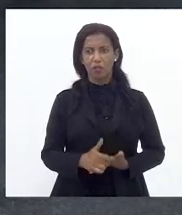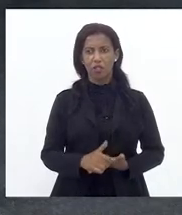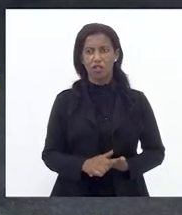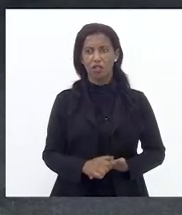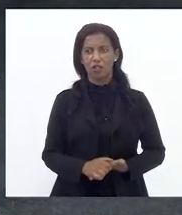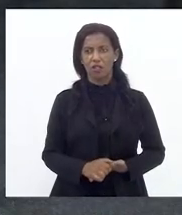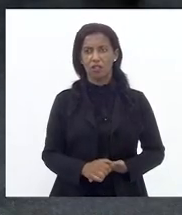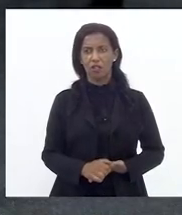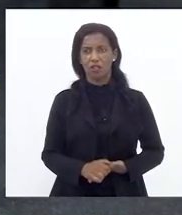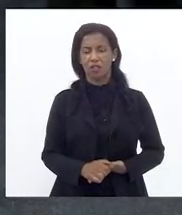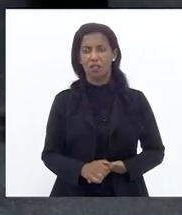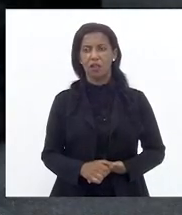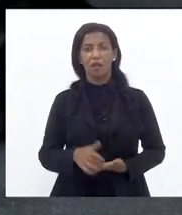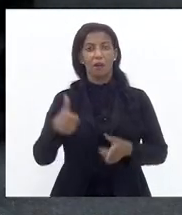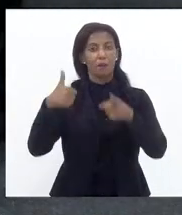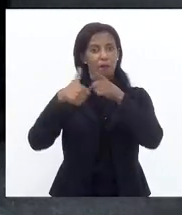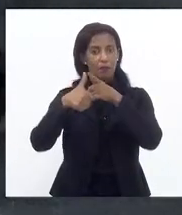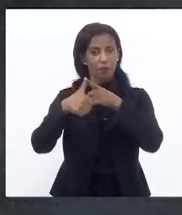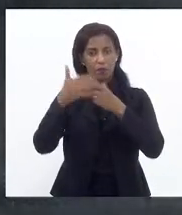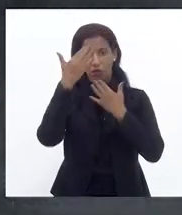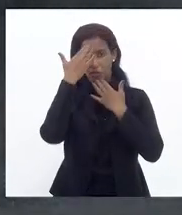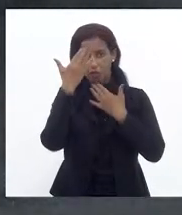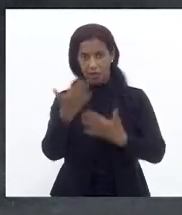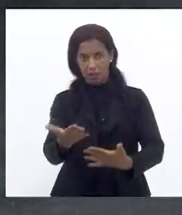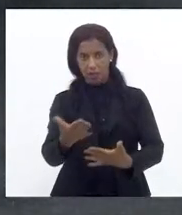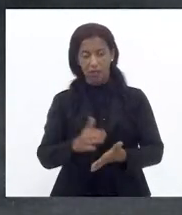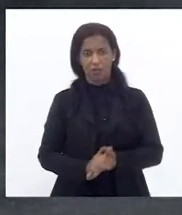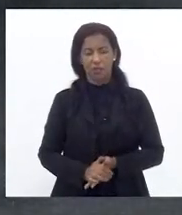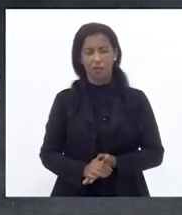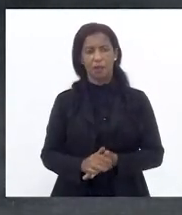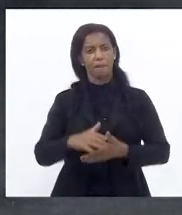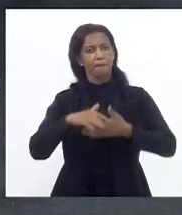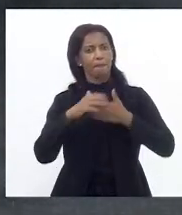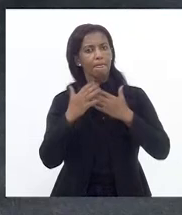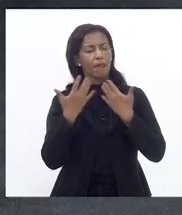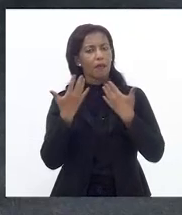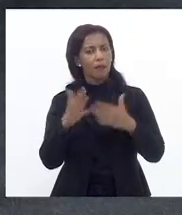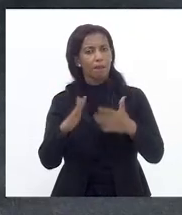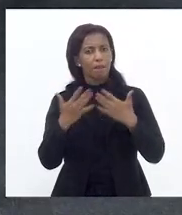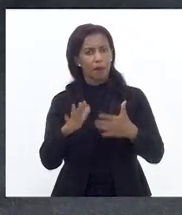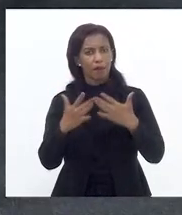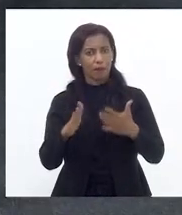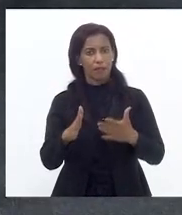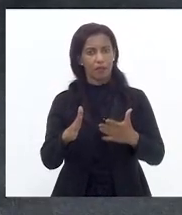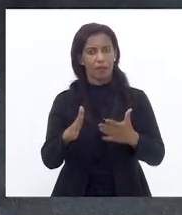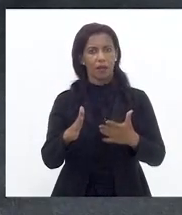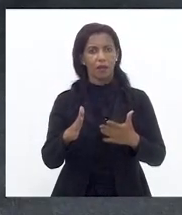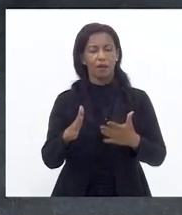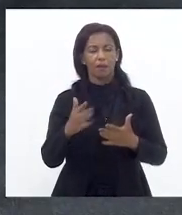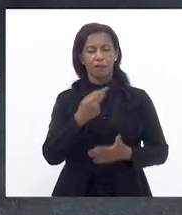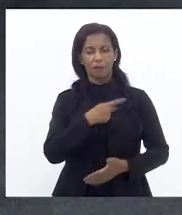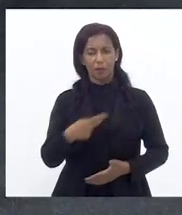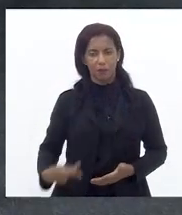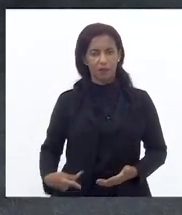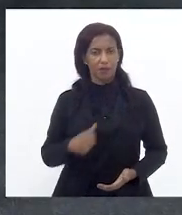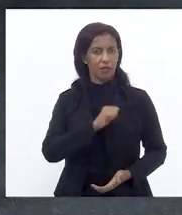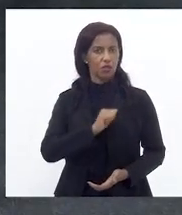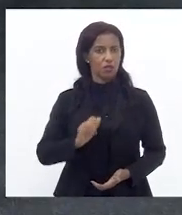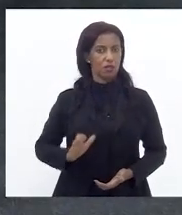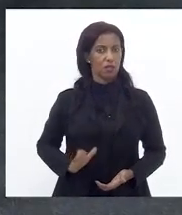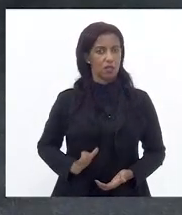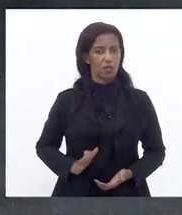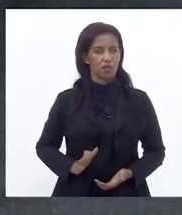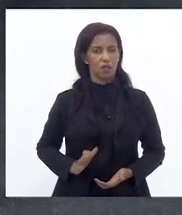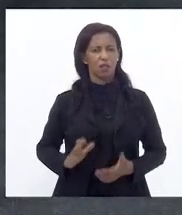fiscais primeiramente gostaria de agradecer e elogiar a disposição demonstrada pelo presidente da Casa André Ceciliano